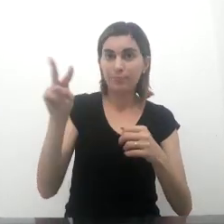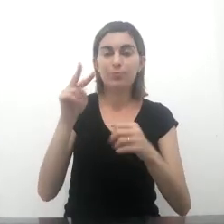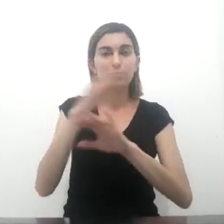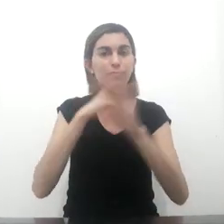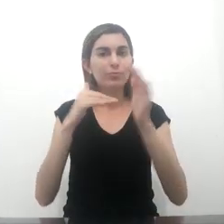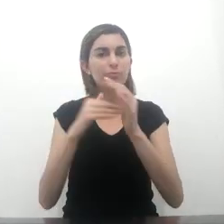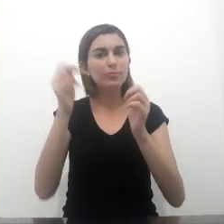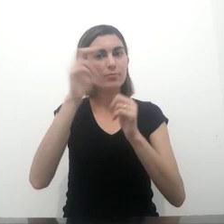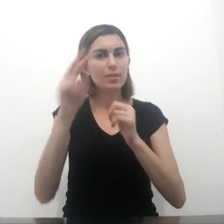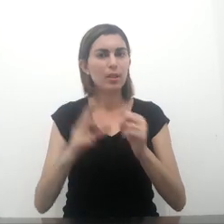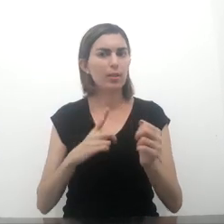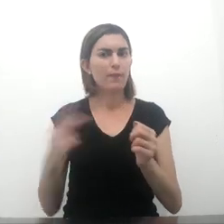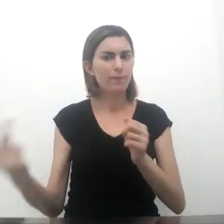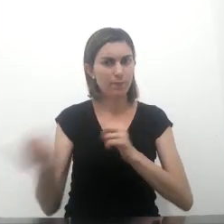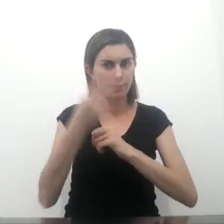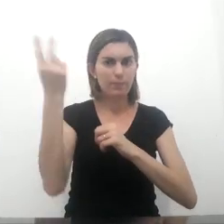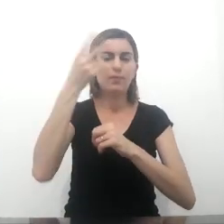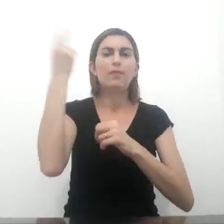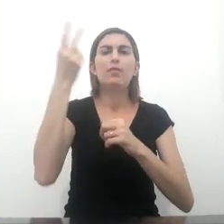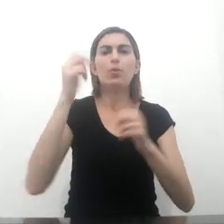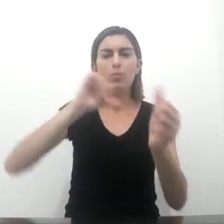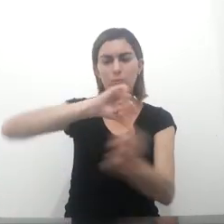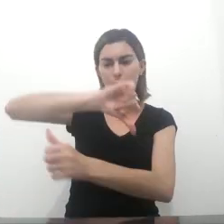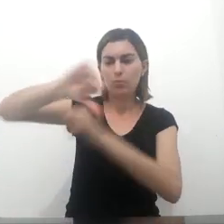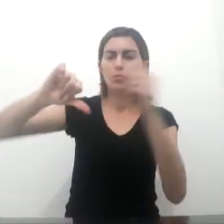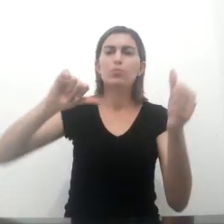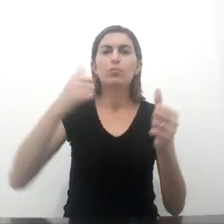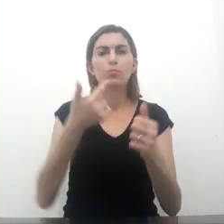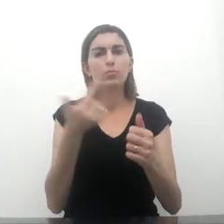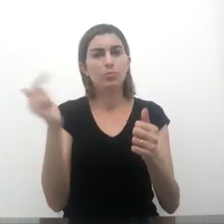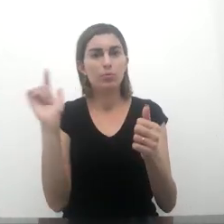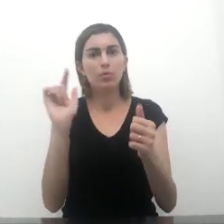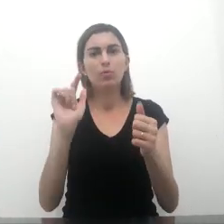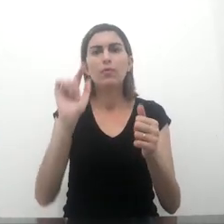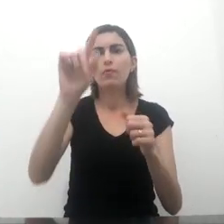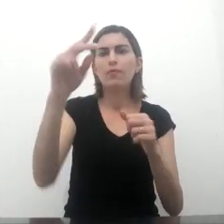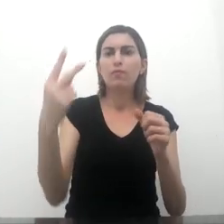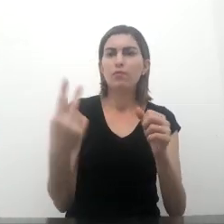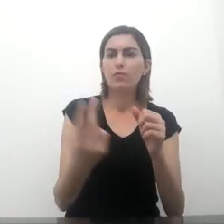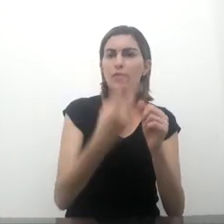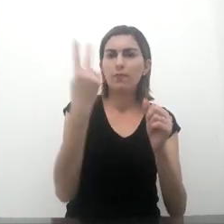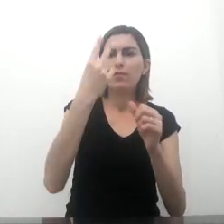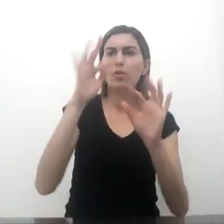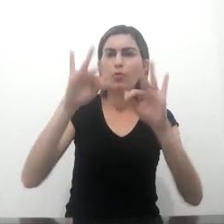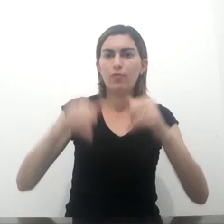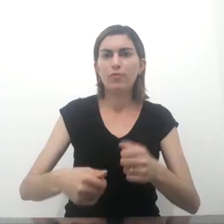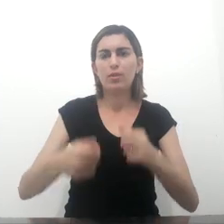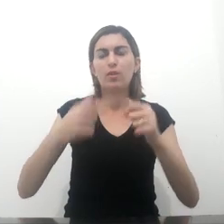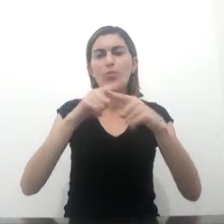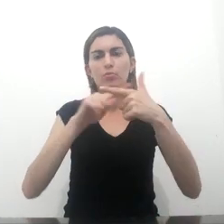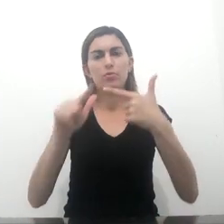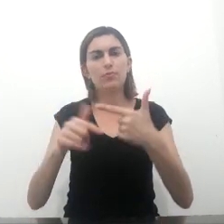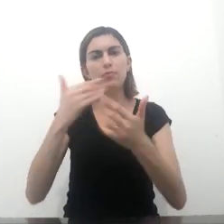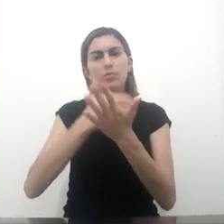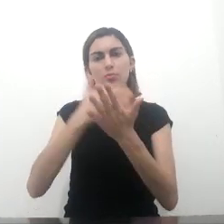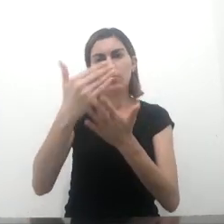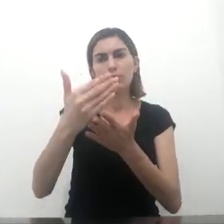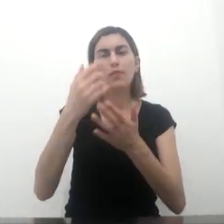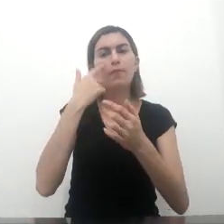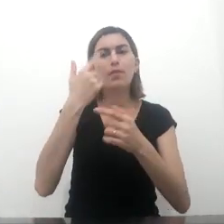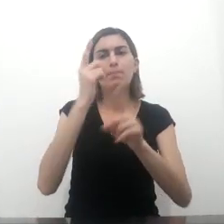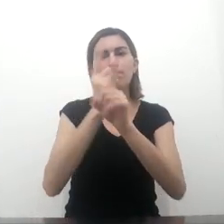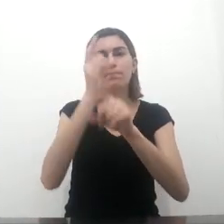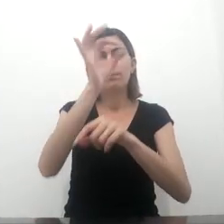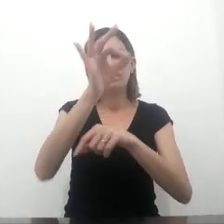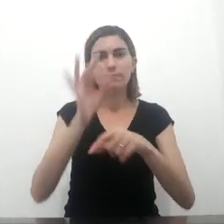aqui. Todas as vezes que tiver um valor e ele transforma em um outro, pega esse valor final, divide pelo inicial, você vai